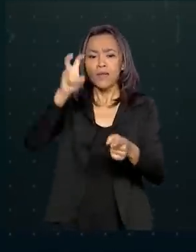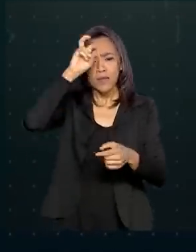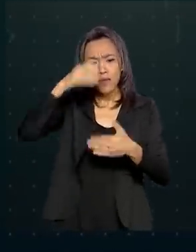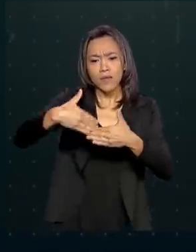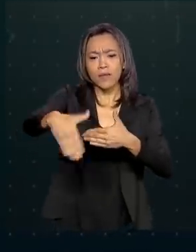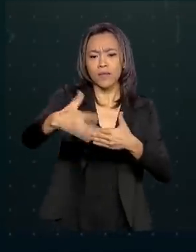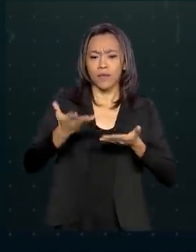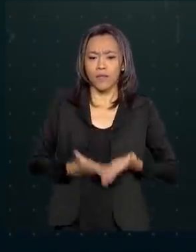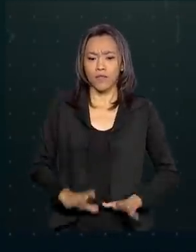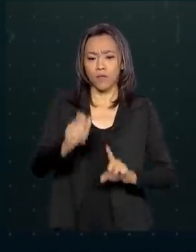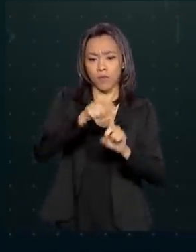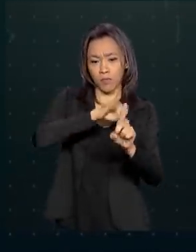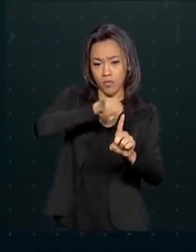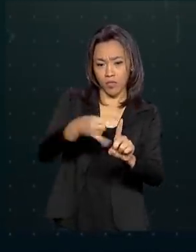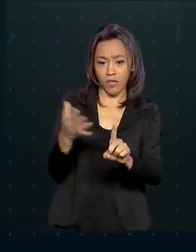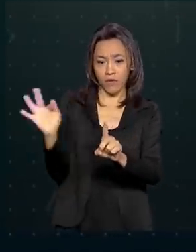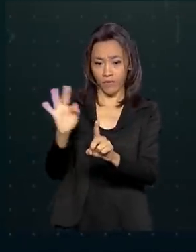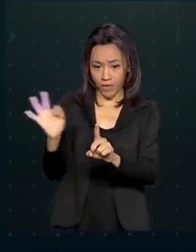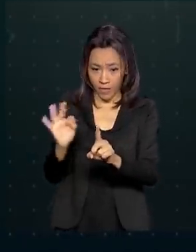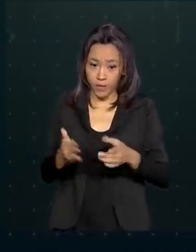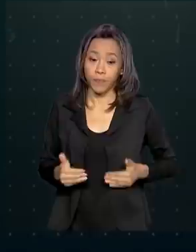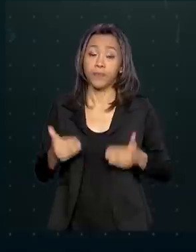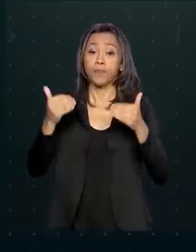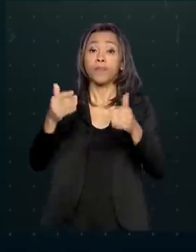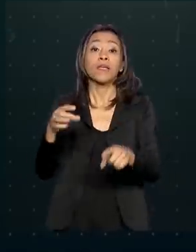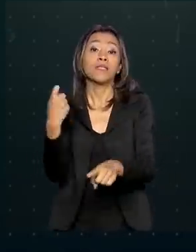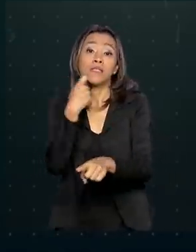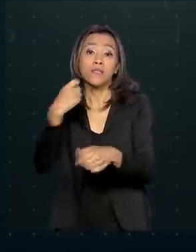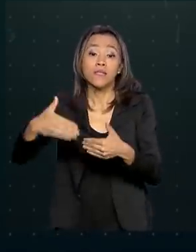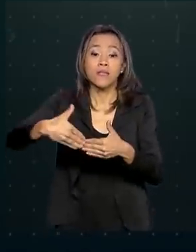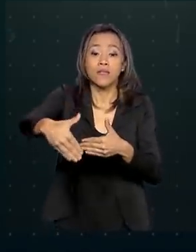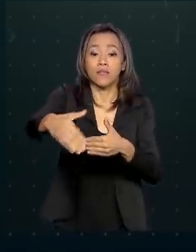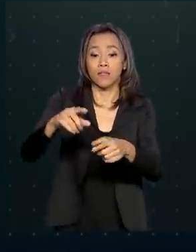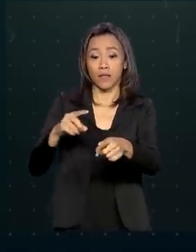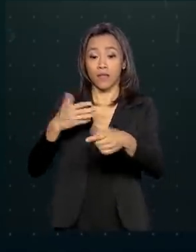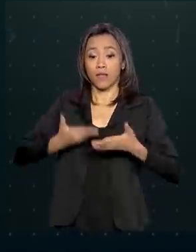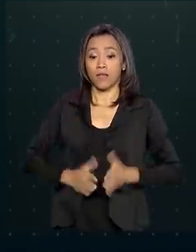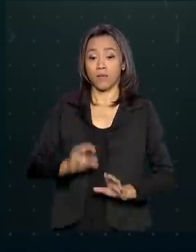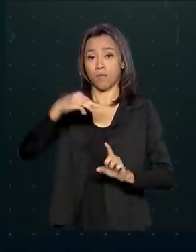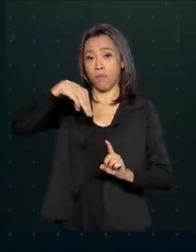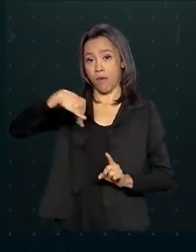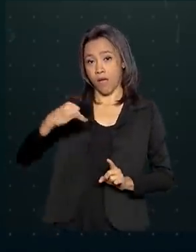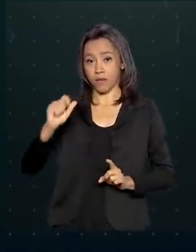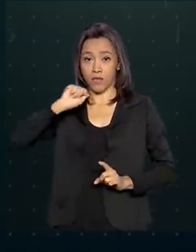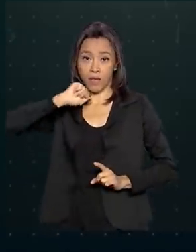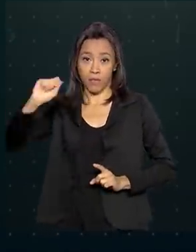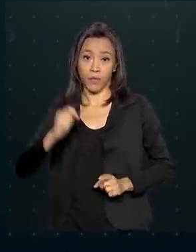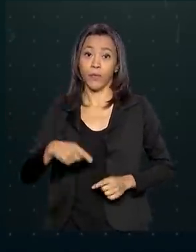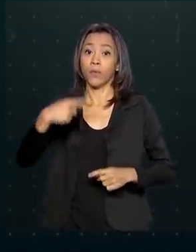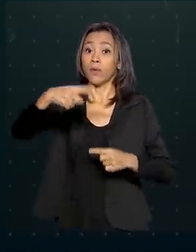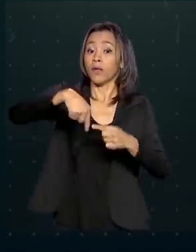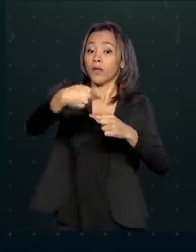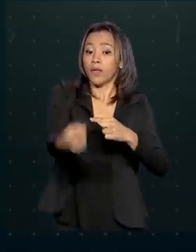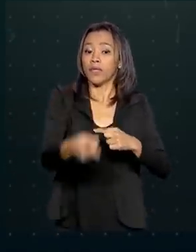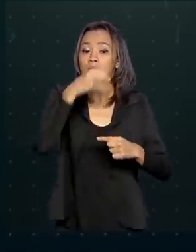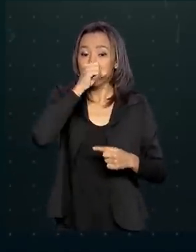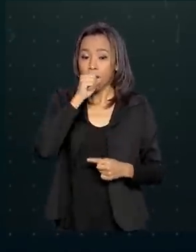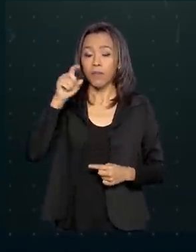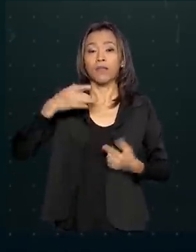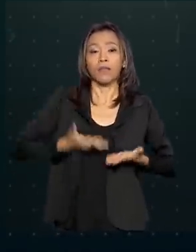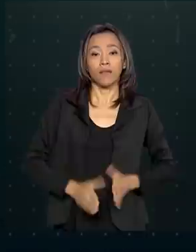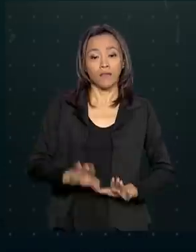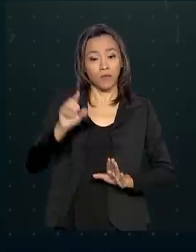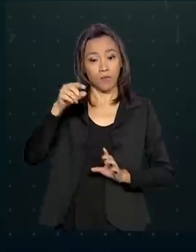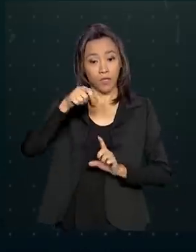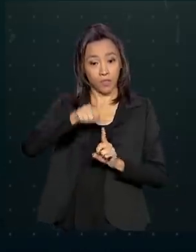janeiro e fevereiro. Na sexta-feira, os nascidos em março e abril. No sábado, os nascidos em maio